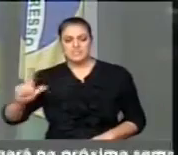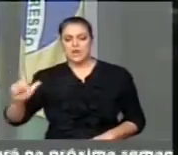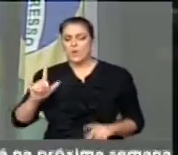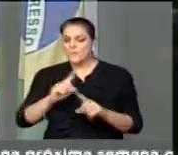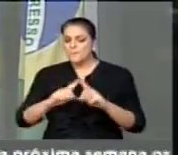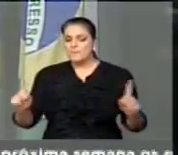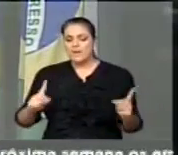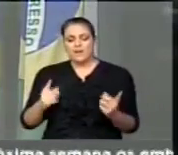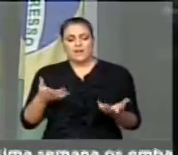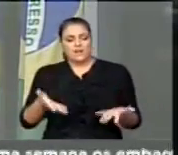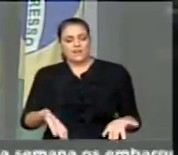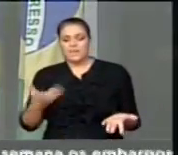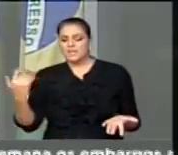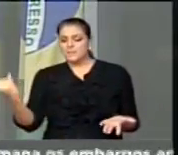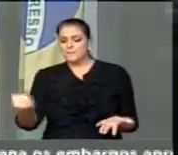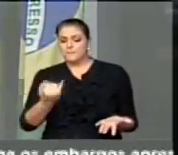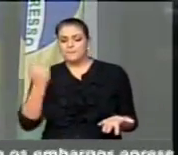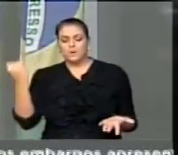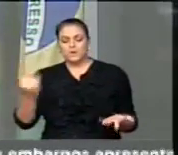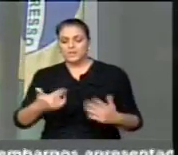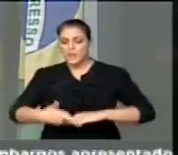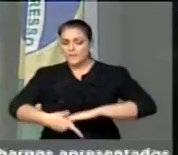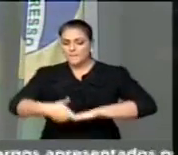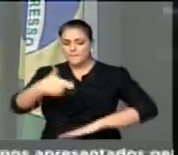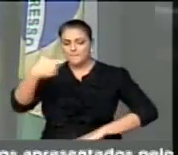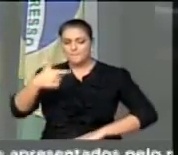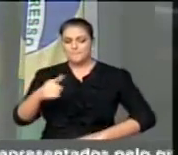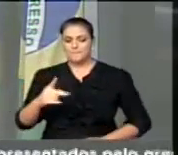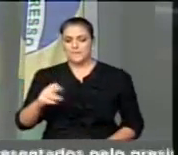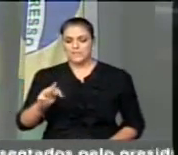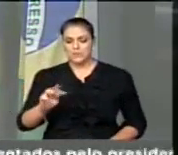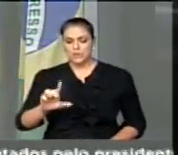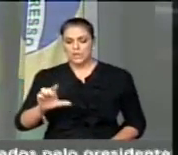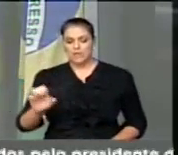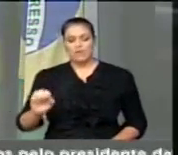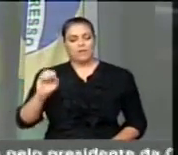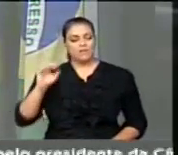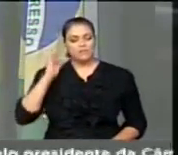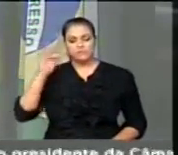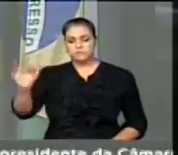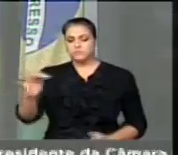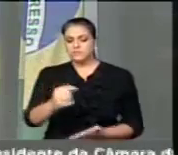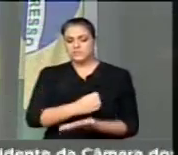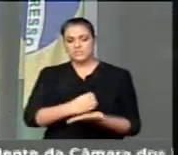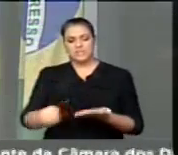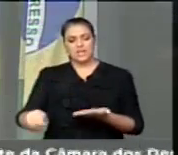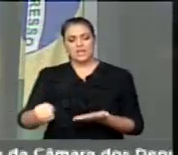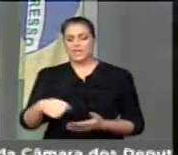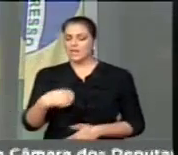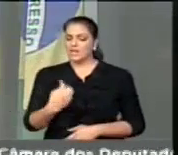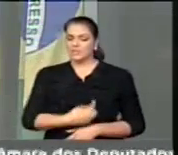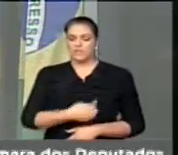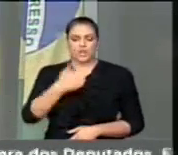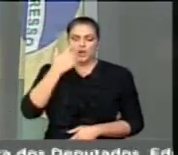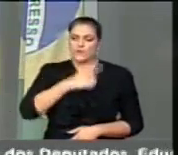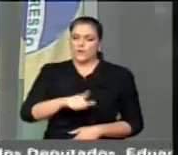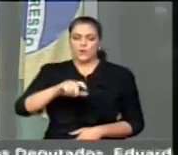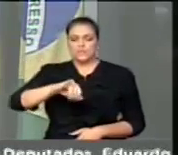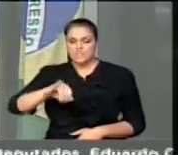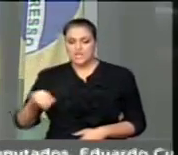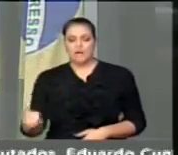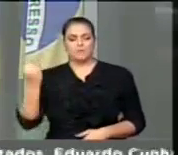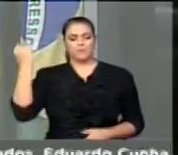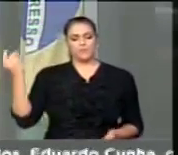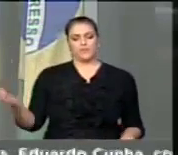importante, que é o petróleo, nesse momento, daqui a pouco será ultrapassado. E nós não vamos continuar, não vamos conseguir